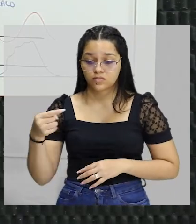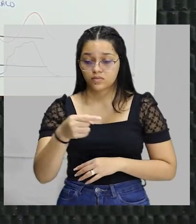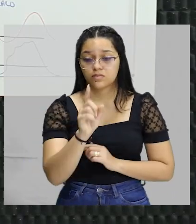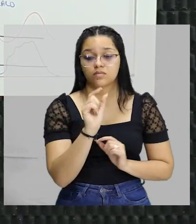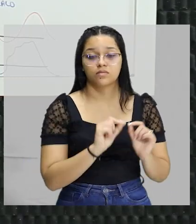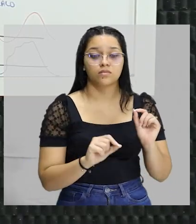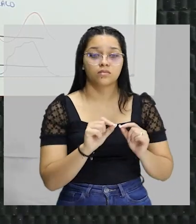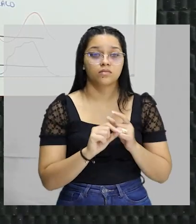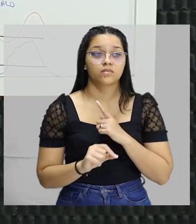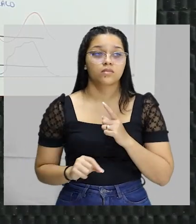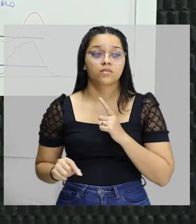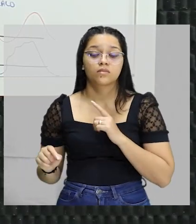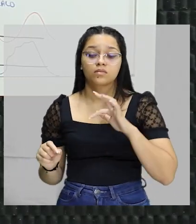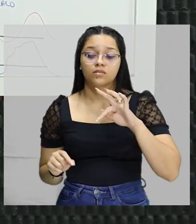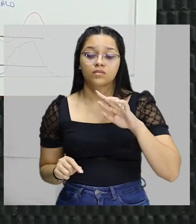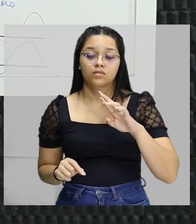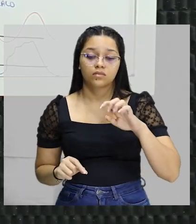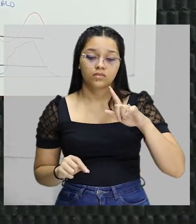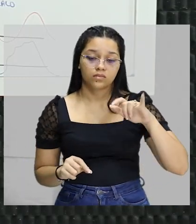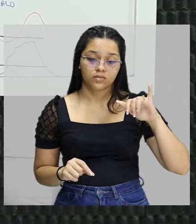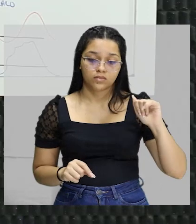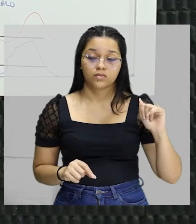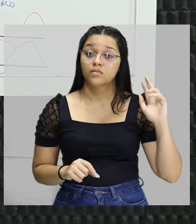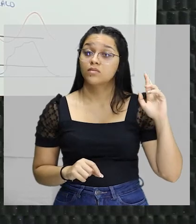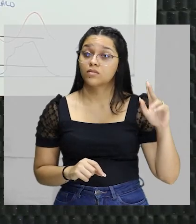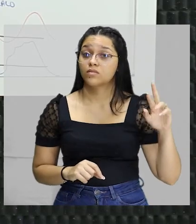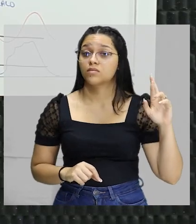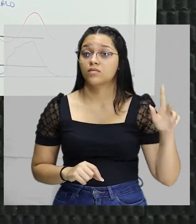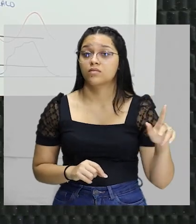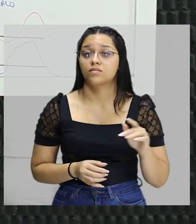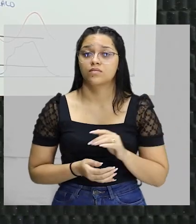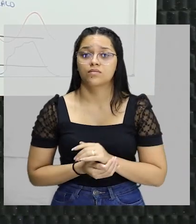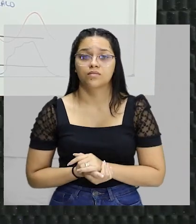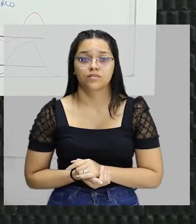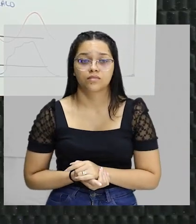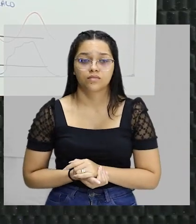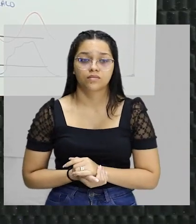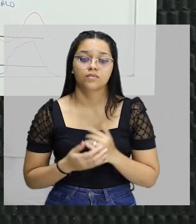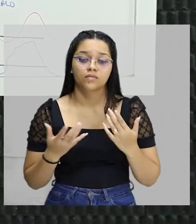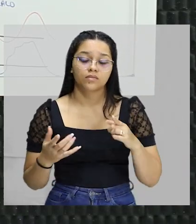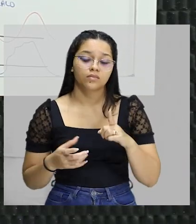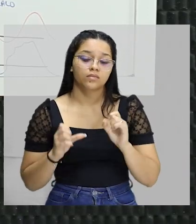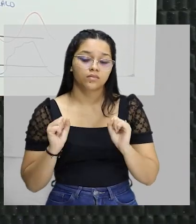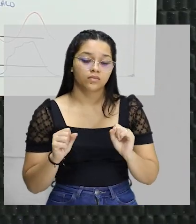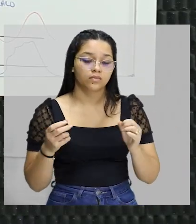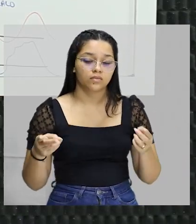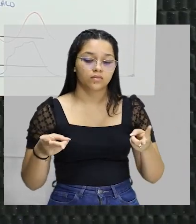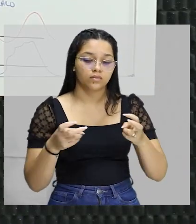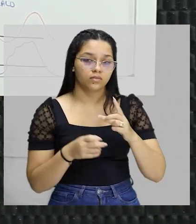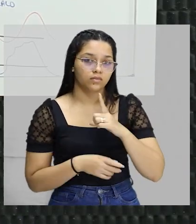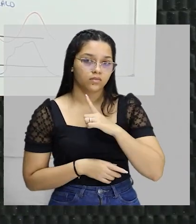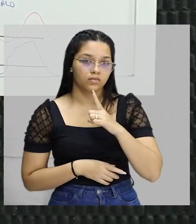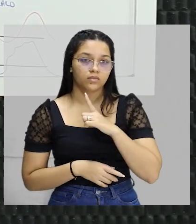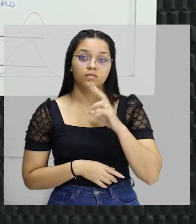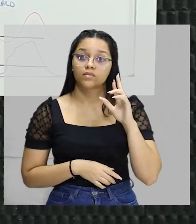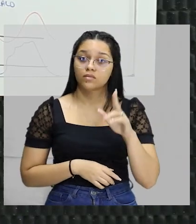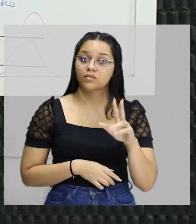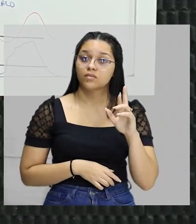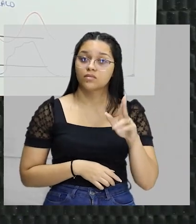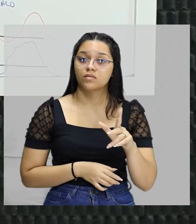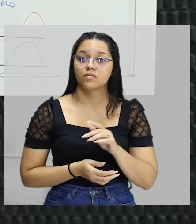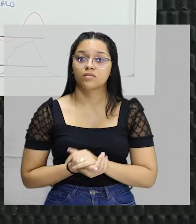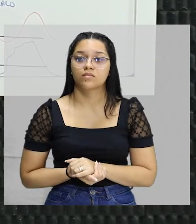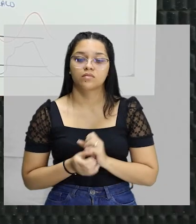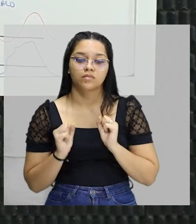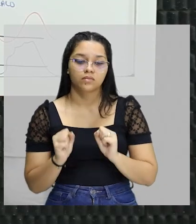ela emite uma frequência diferente, ok? Então você consegue emitir uma frequência diferente,